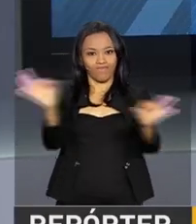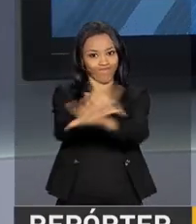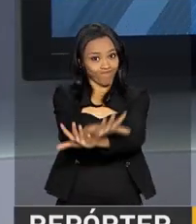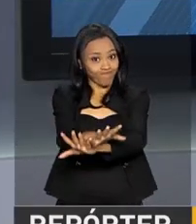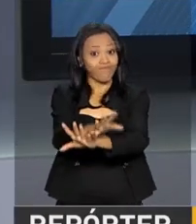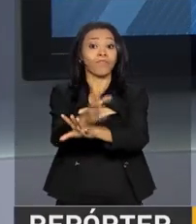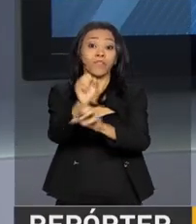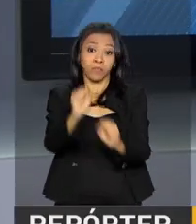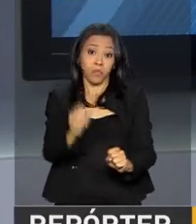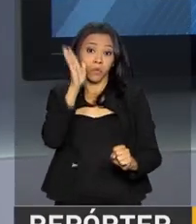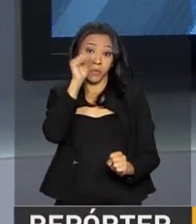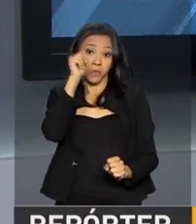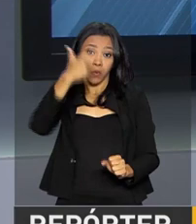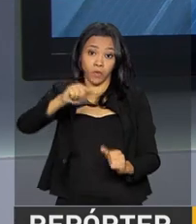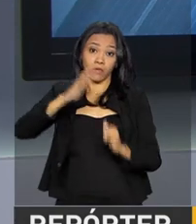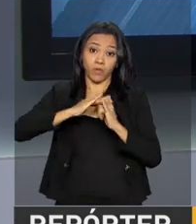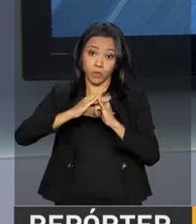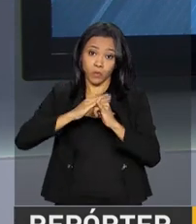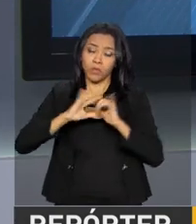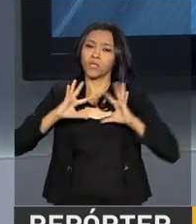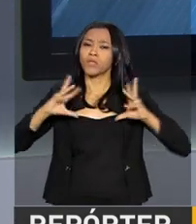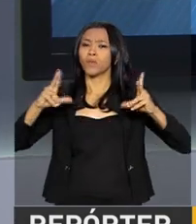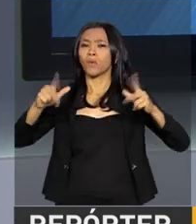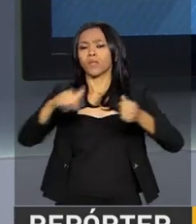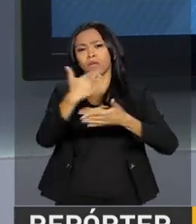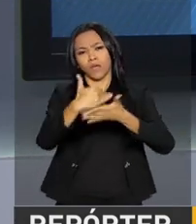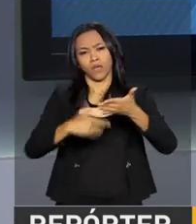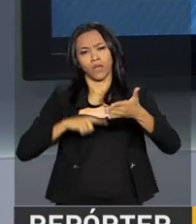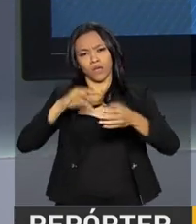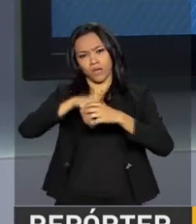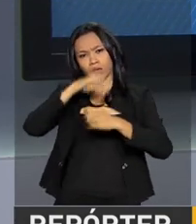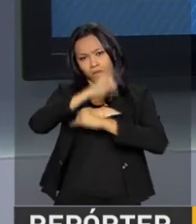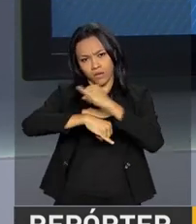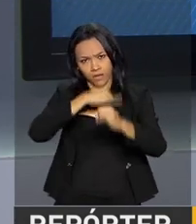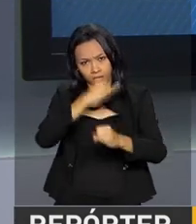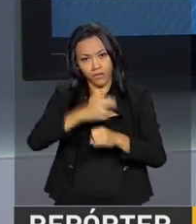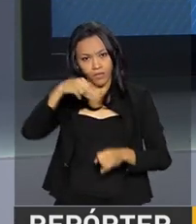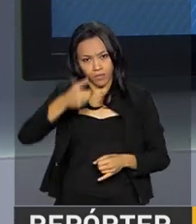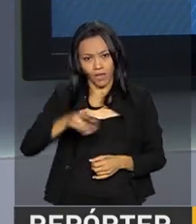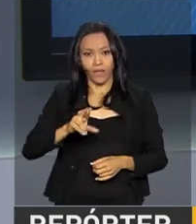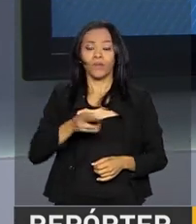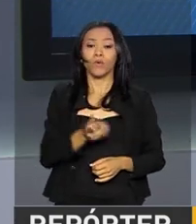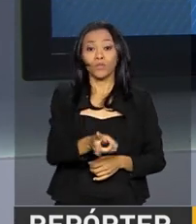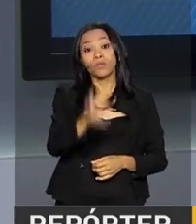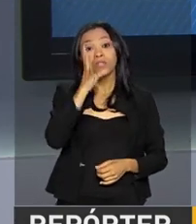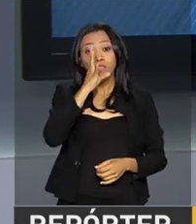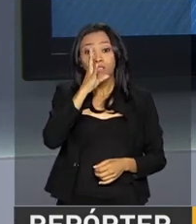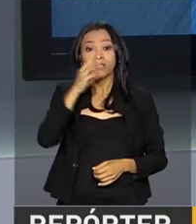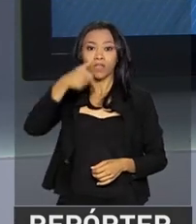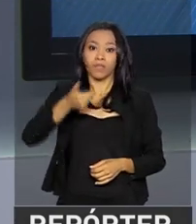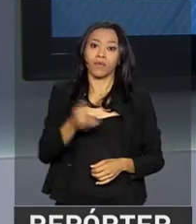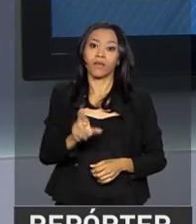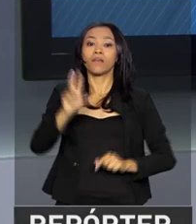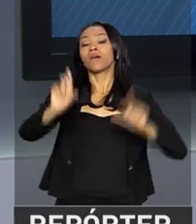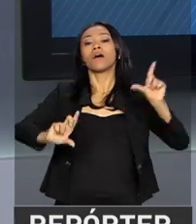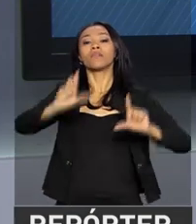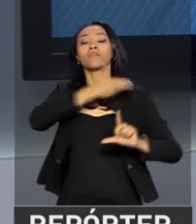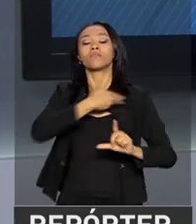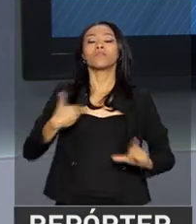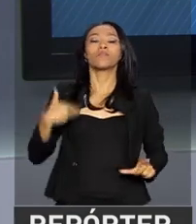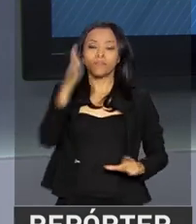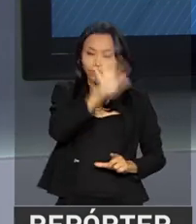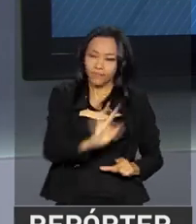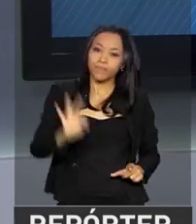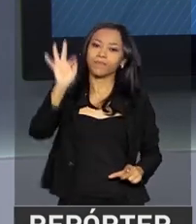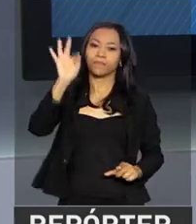as reportagens no youtube e toda nossa programação também está na página da nbr na internet continue com a gente na nbr a tv